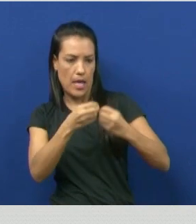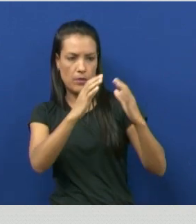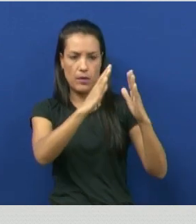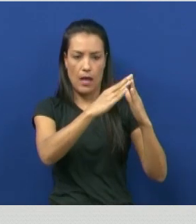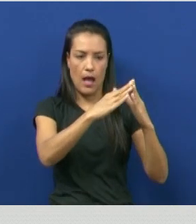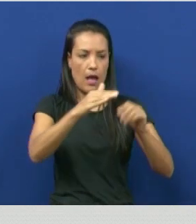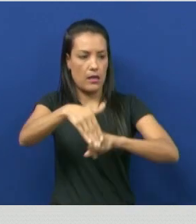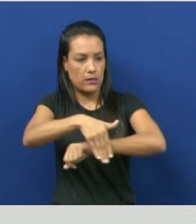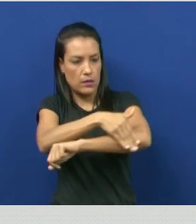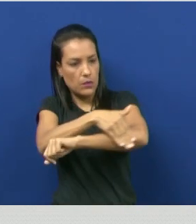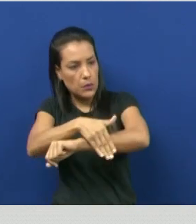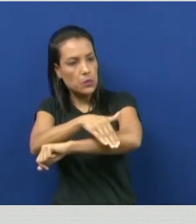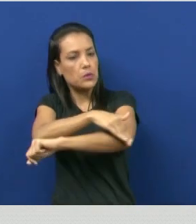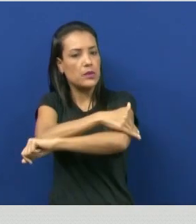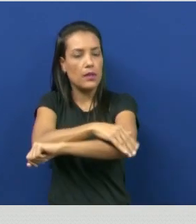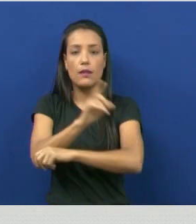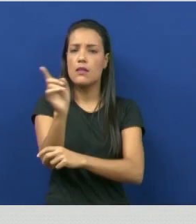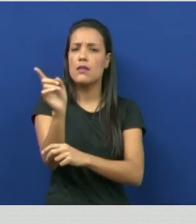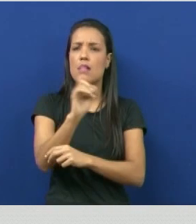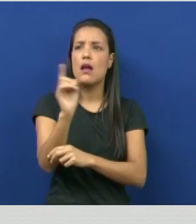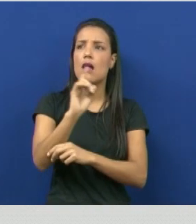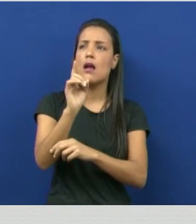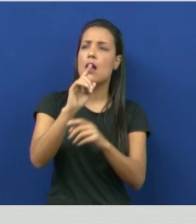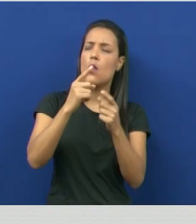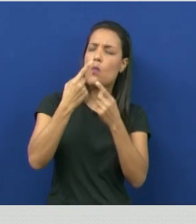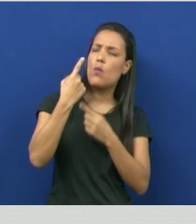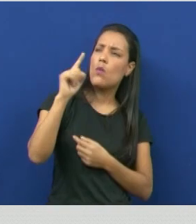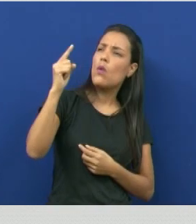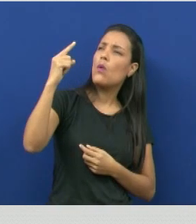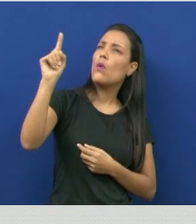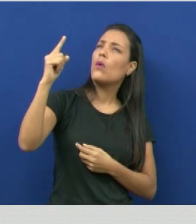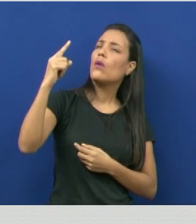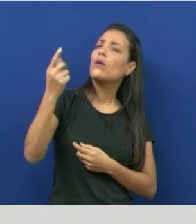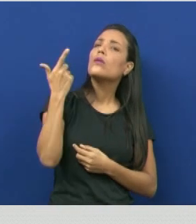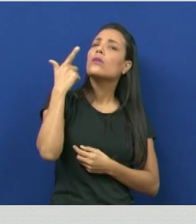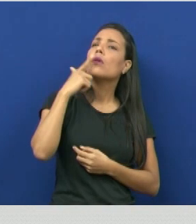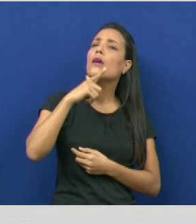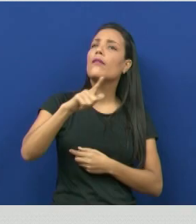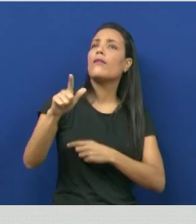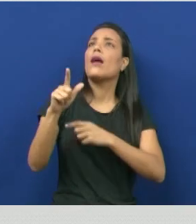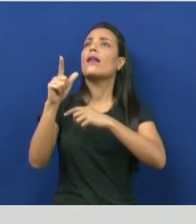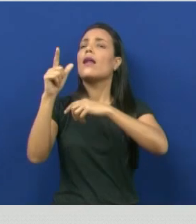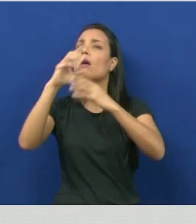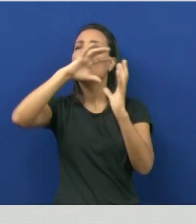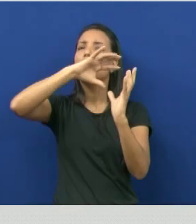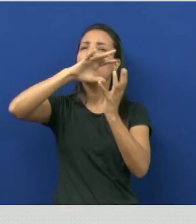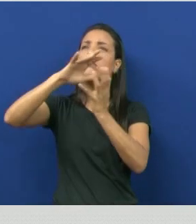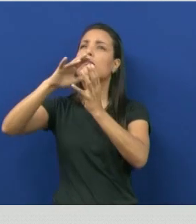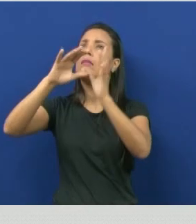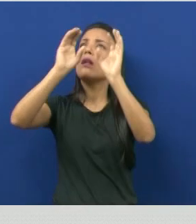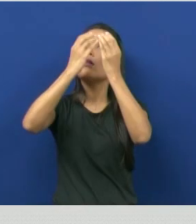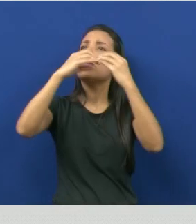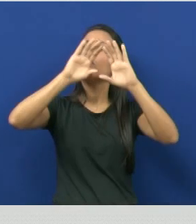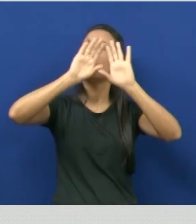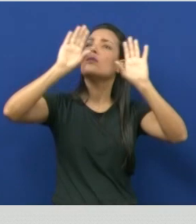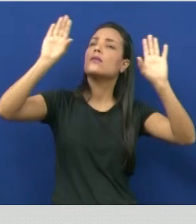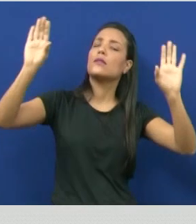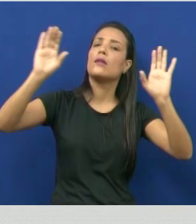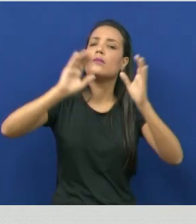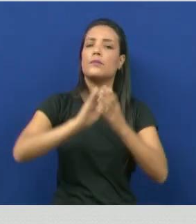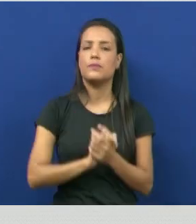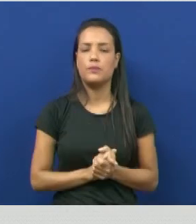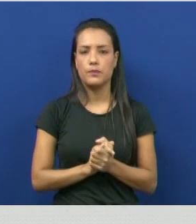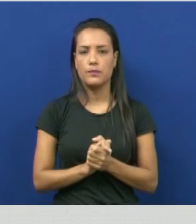dessas possibilidades para que a gente consiga observar os astros que estão lá no céu são as lunetas. E a nossa última questão da aula de hoje